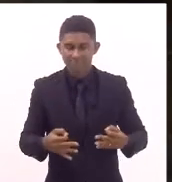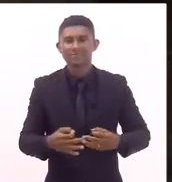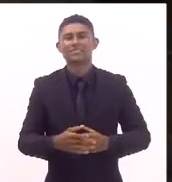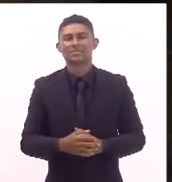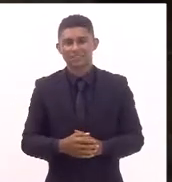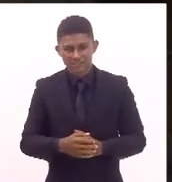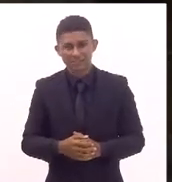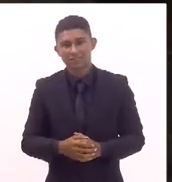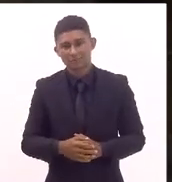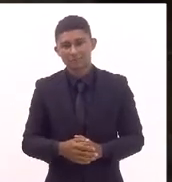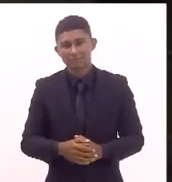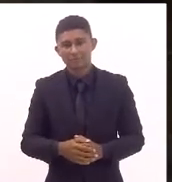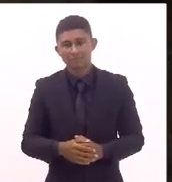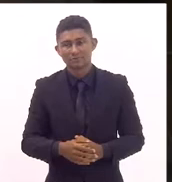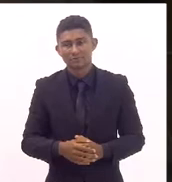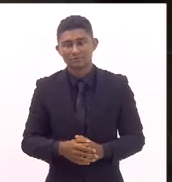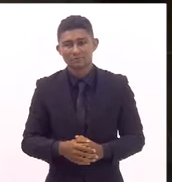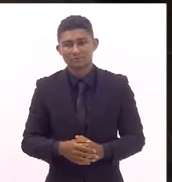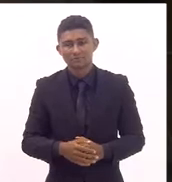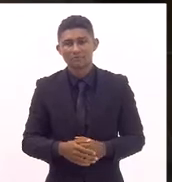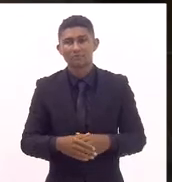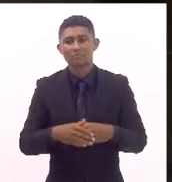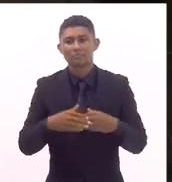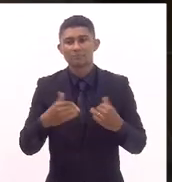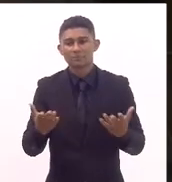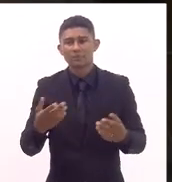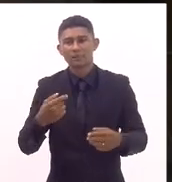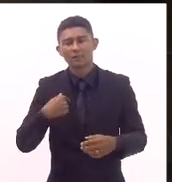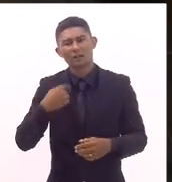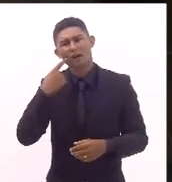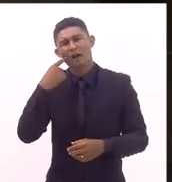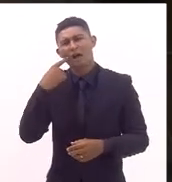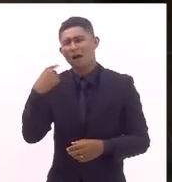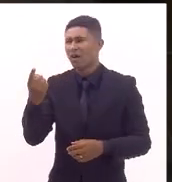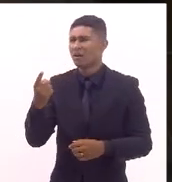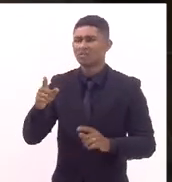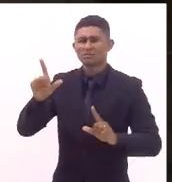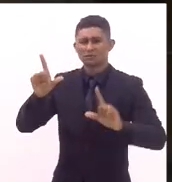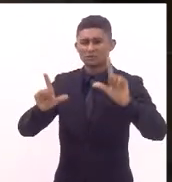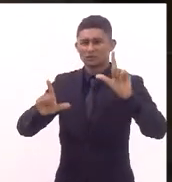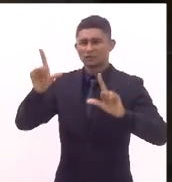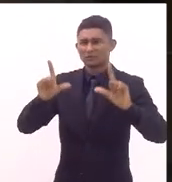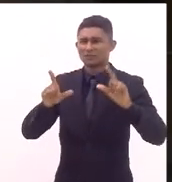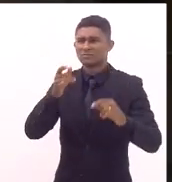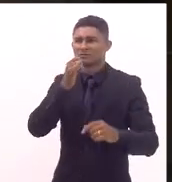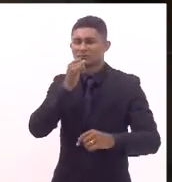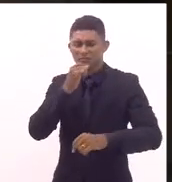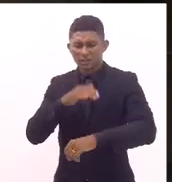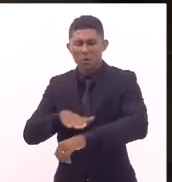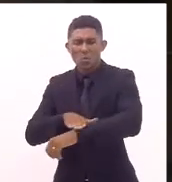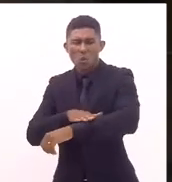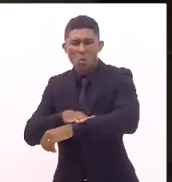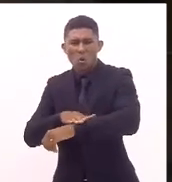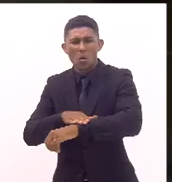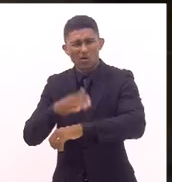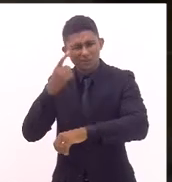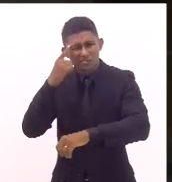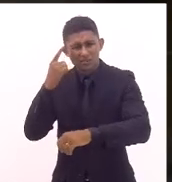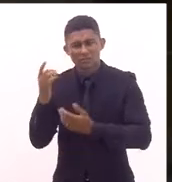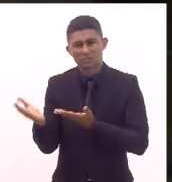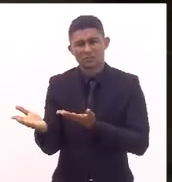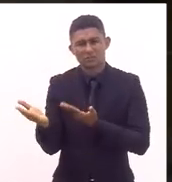tudo que ele olha gente eu fico vendo tudo que tá acontecendo aí você quer colorismo mas a